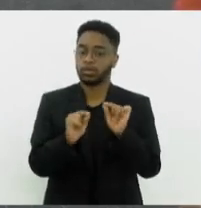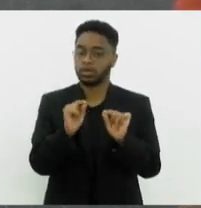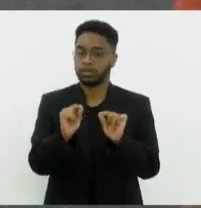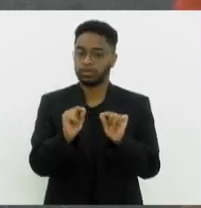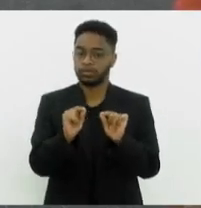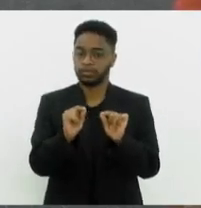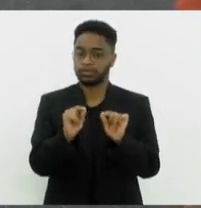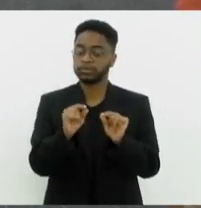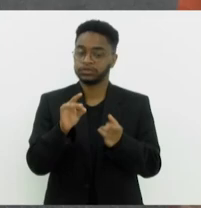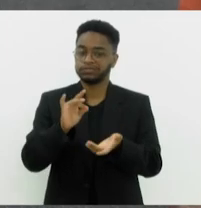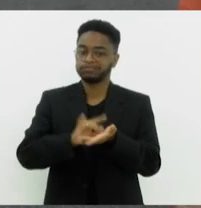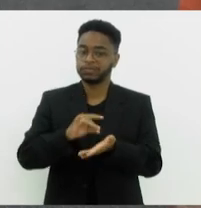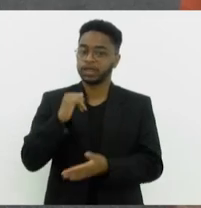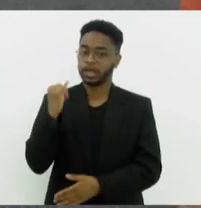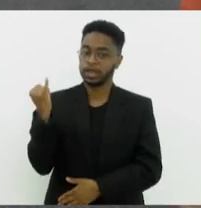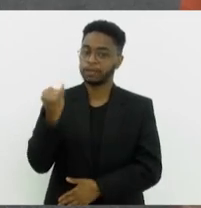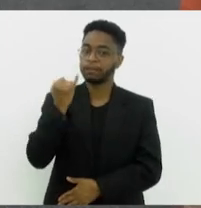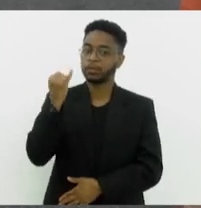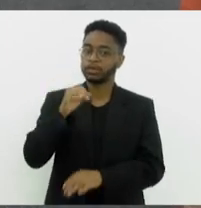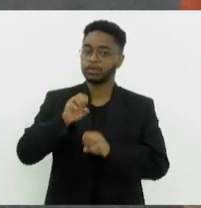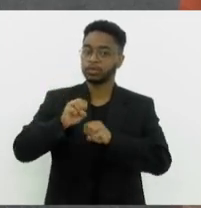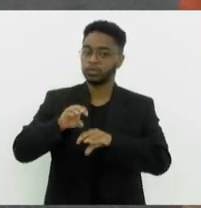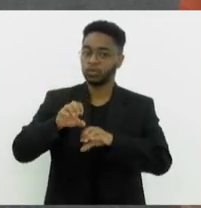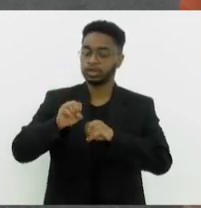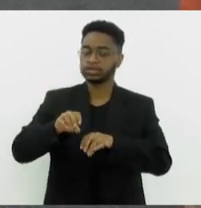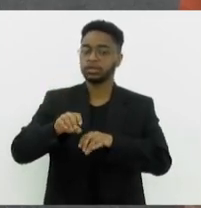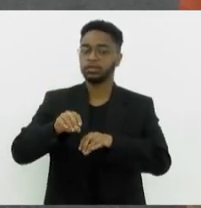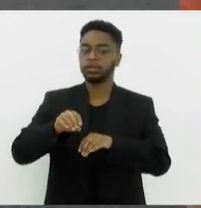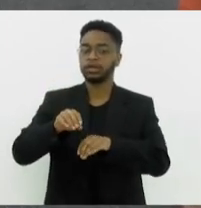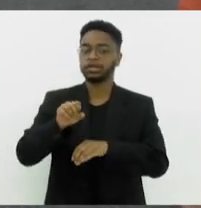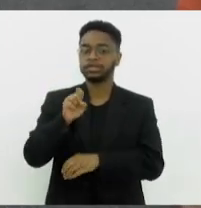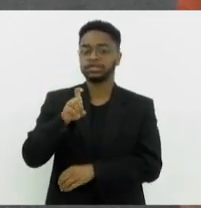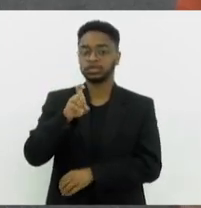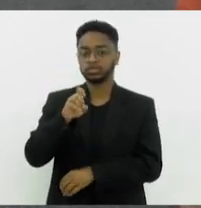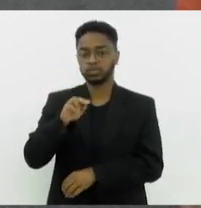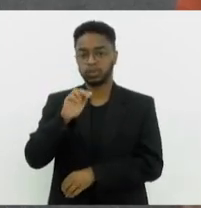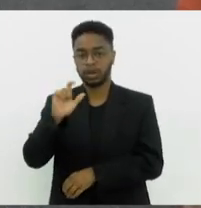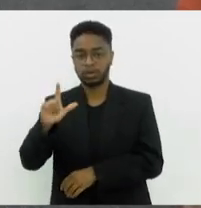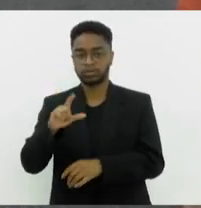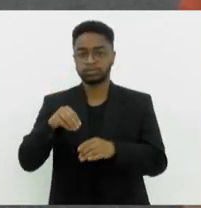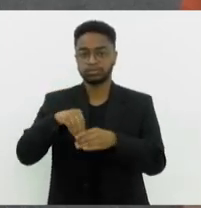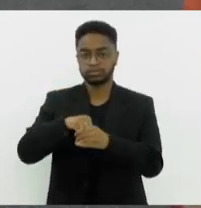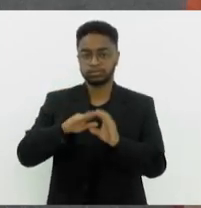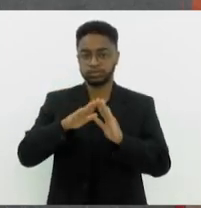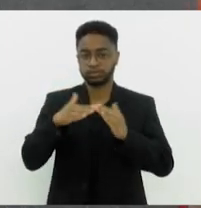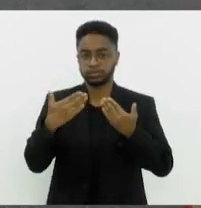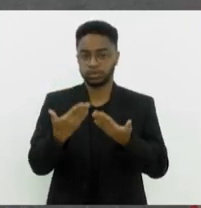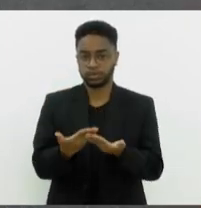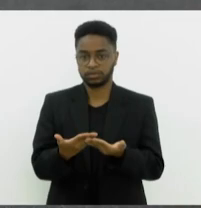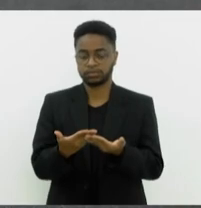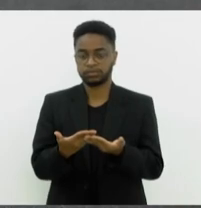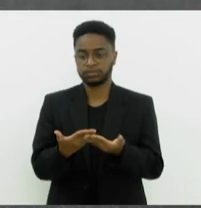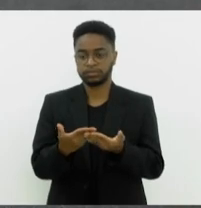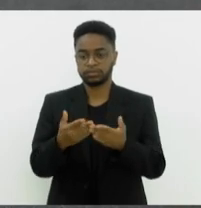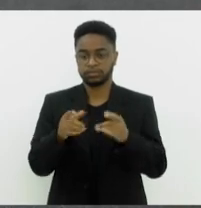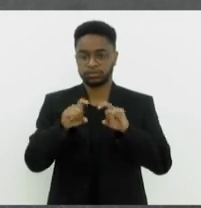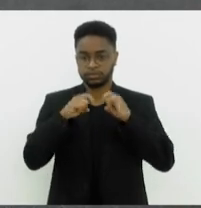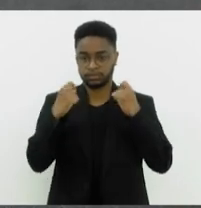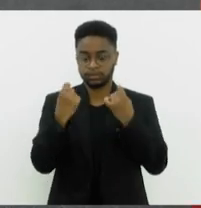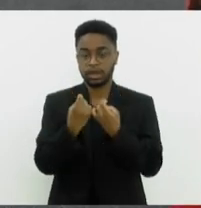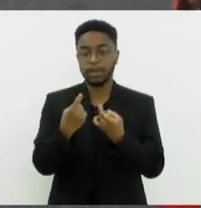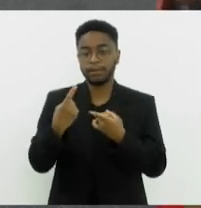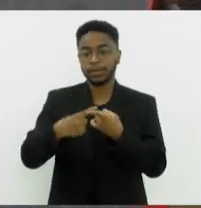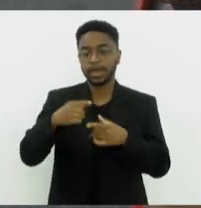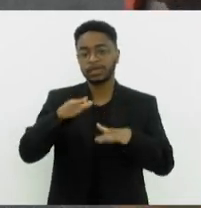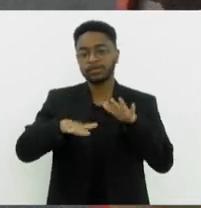Souza, a importância da educação sexual nas escolas. Muitas vezes, setores mais conservadores